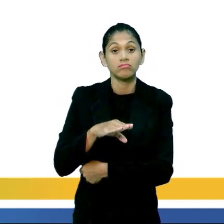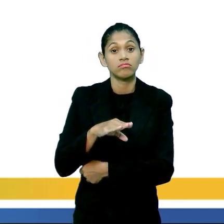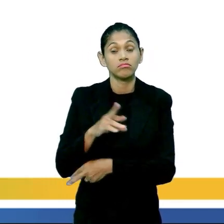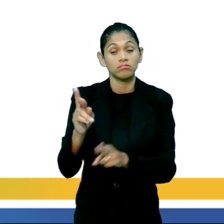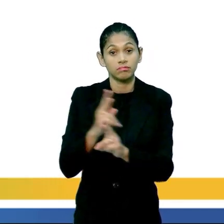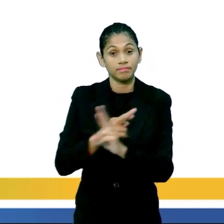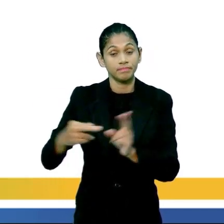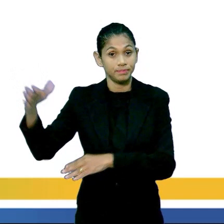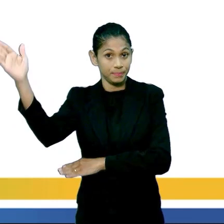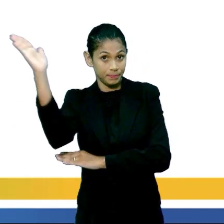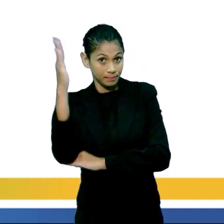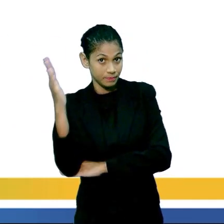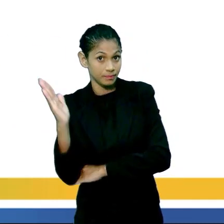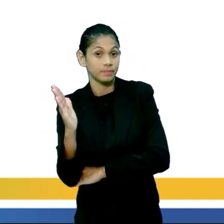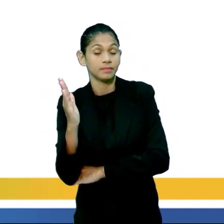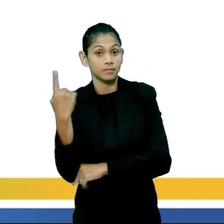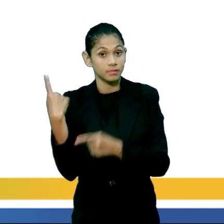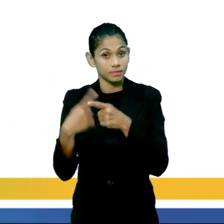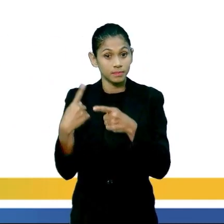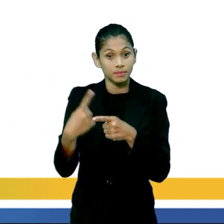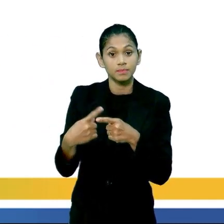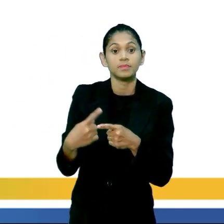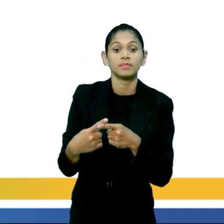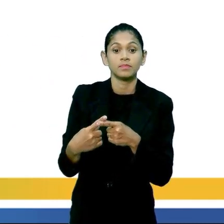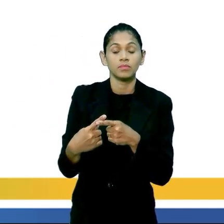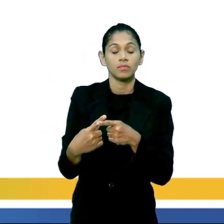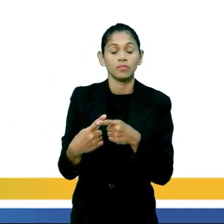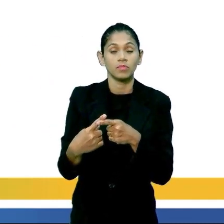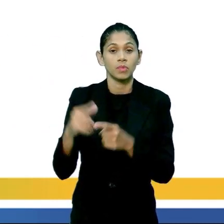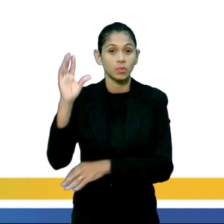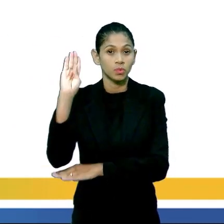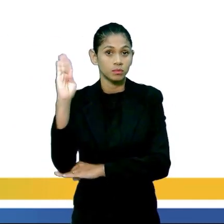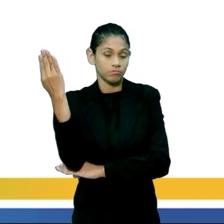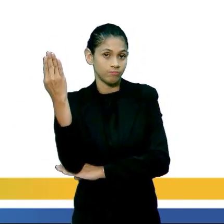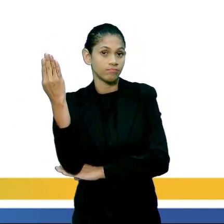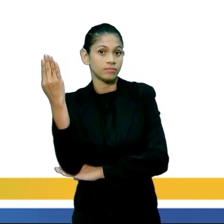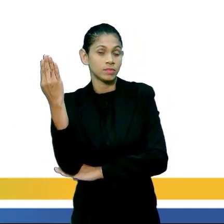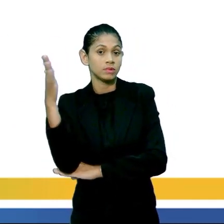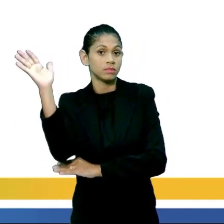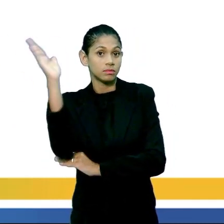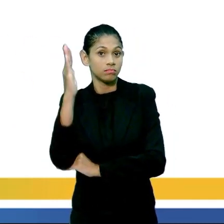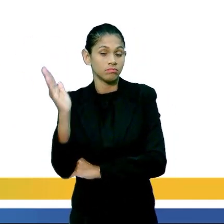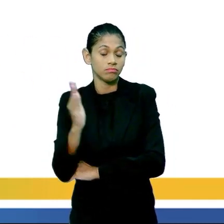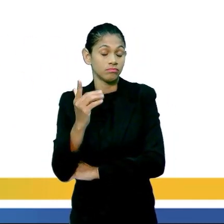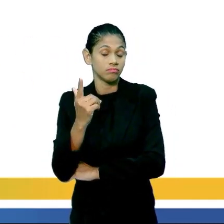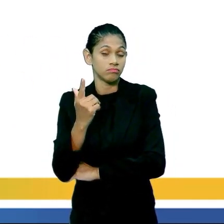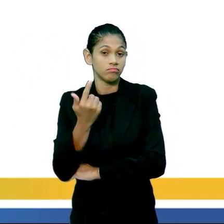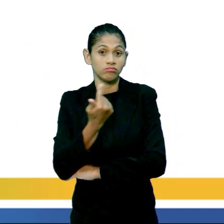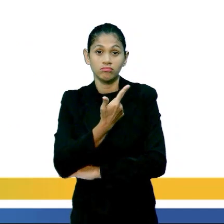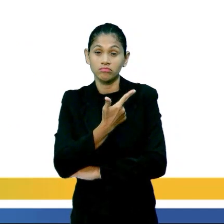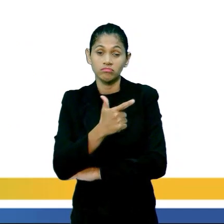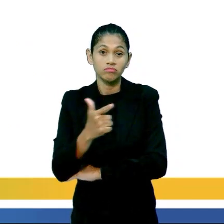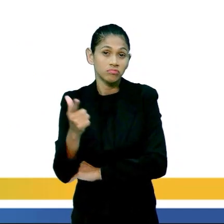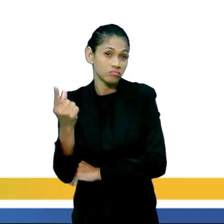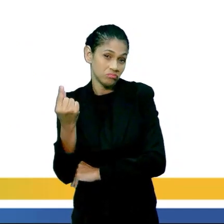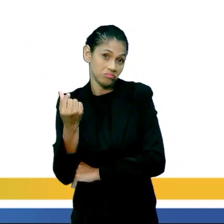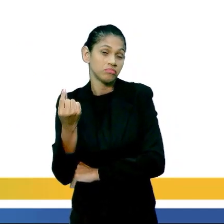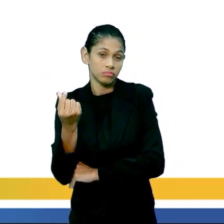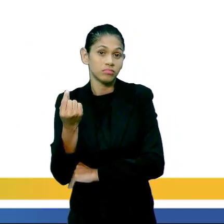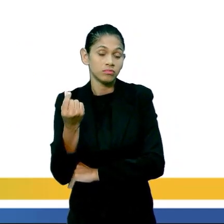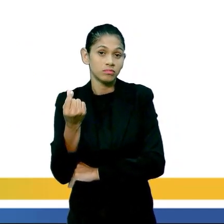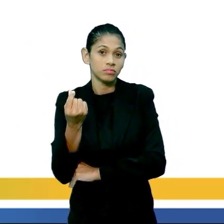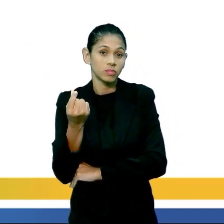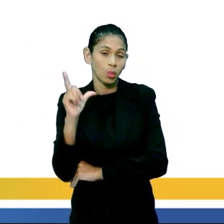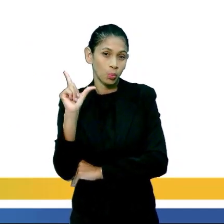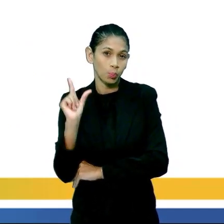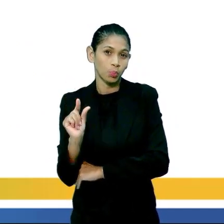meio abandonado, só se extraía, porque o pau-brasil não era muito lucrativo. O lucro geral, né, que o